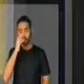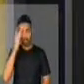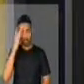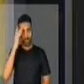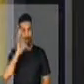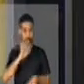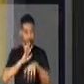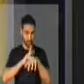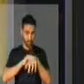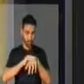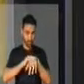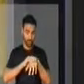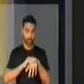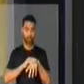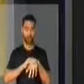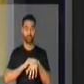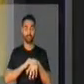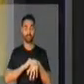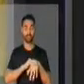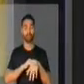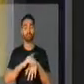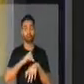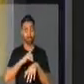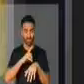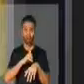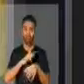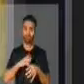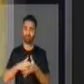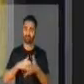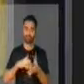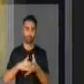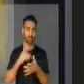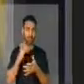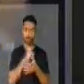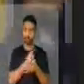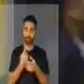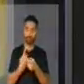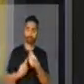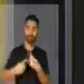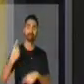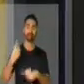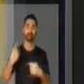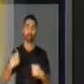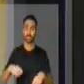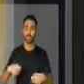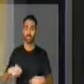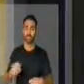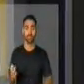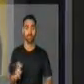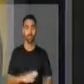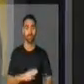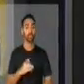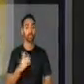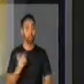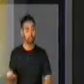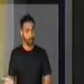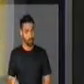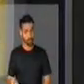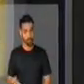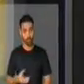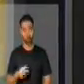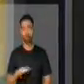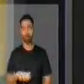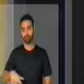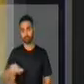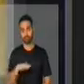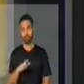paciente, realmente há muitas barreiras a se superar. Em primeiro lugar, a gente vive hoje na